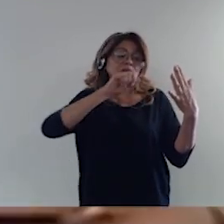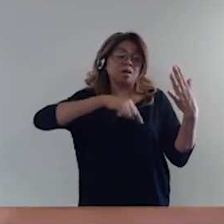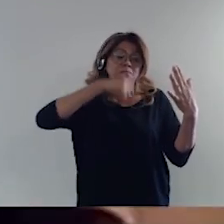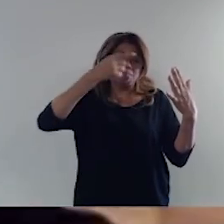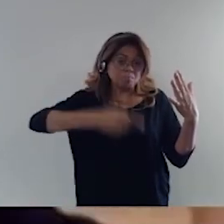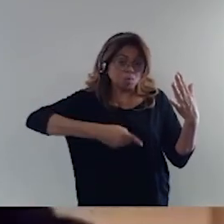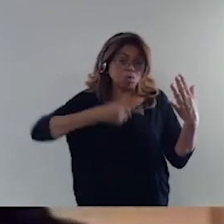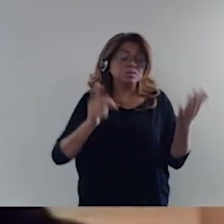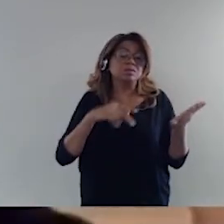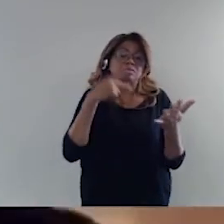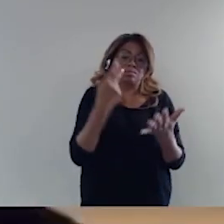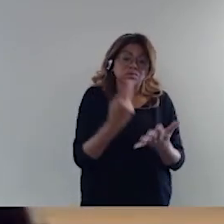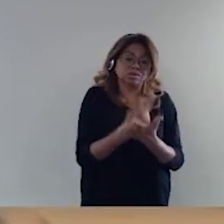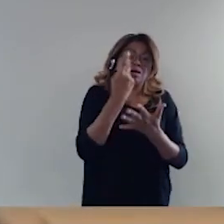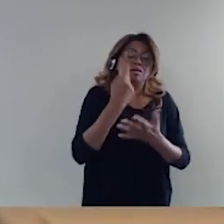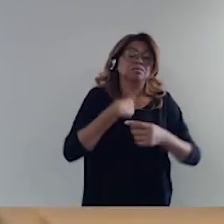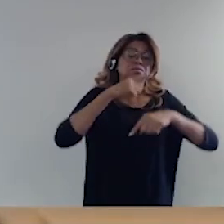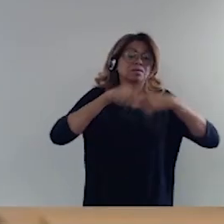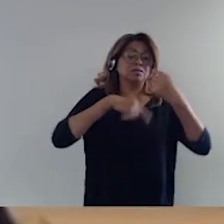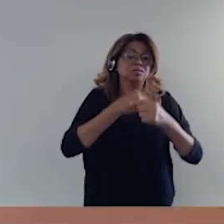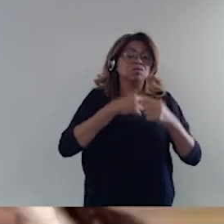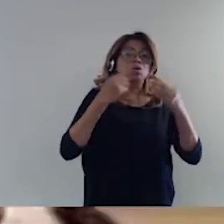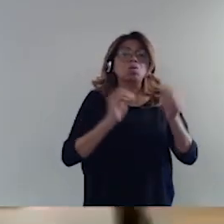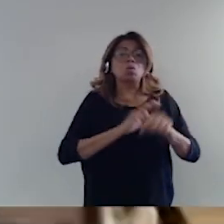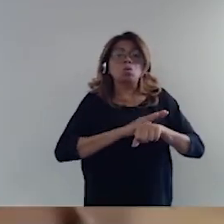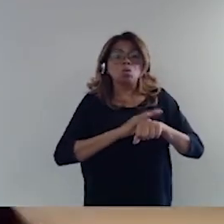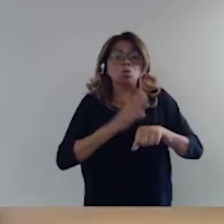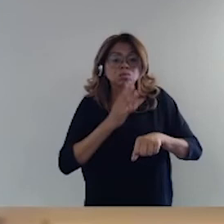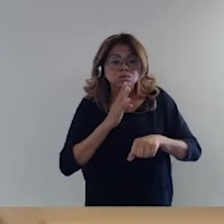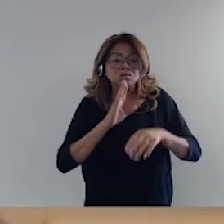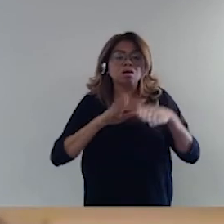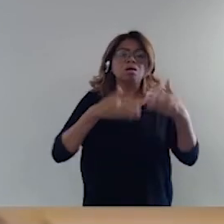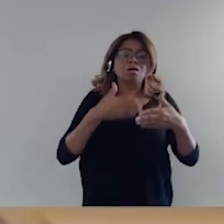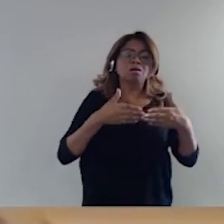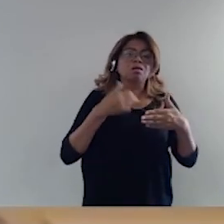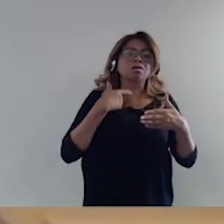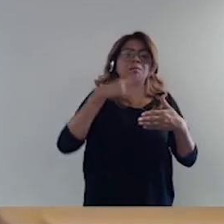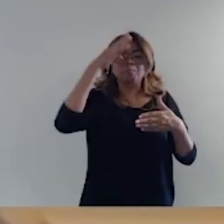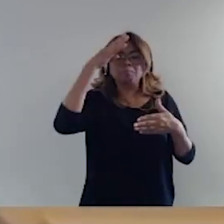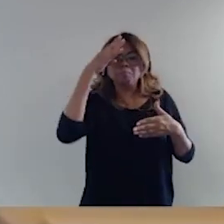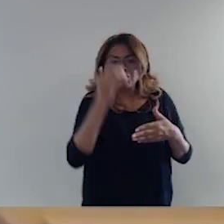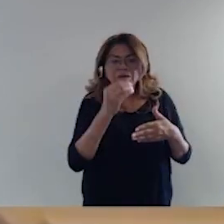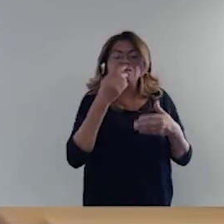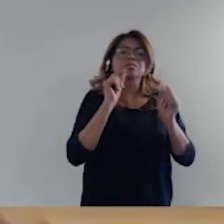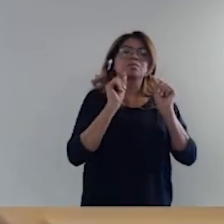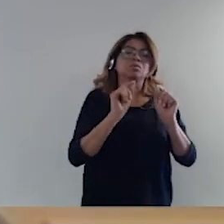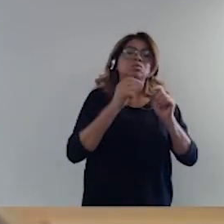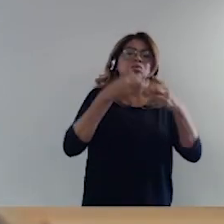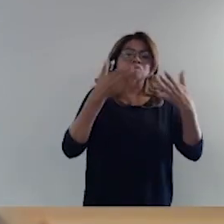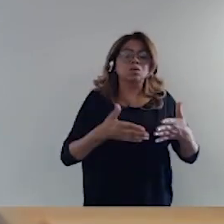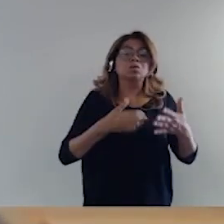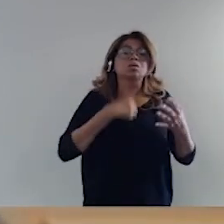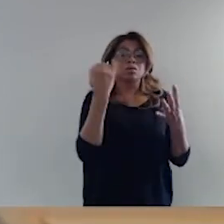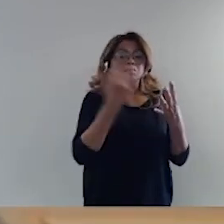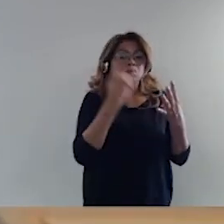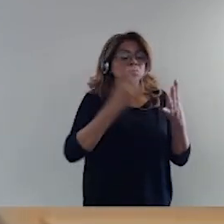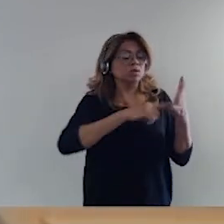da espuma e de um ambiente embaçado, você não consegue ver. Portanto, resguardar o